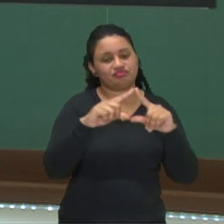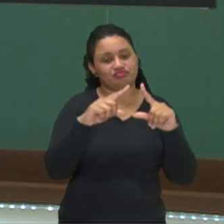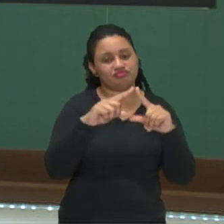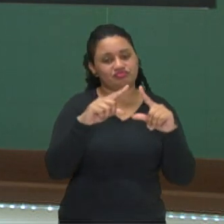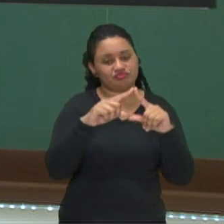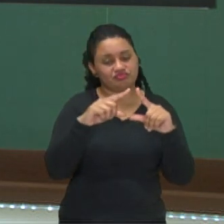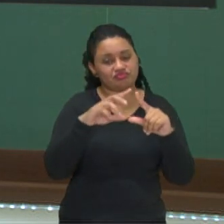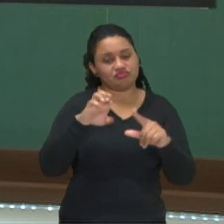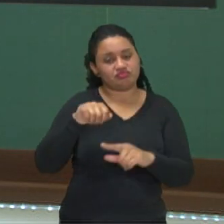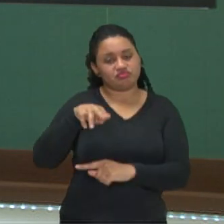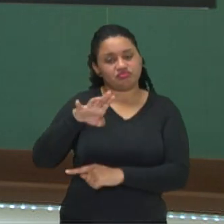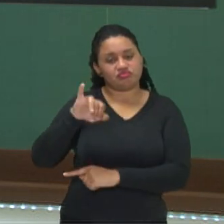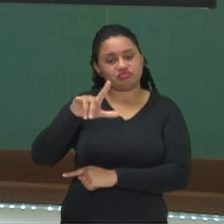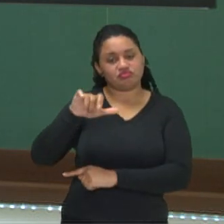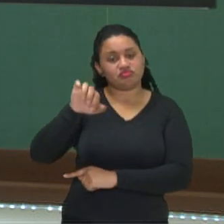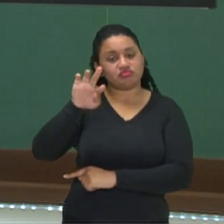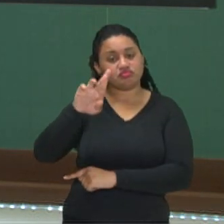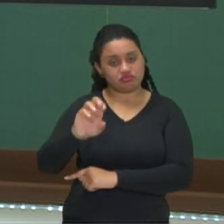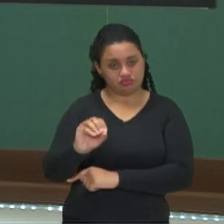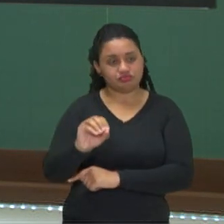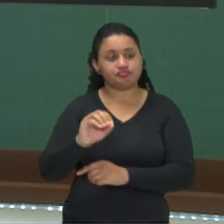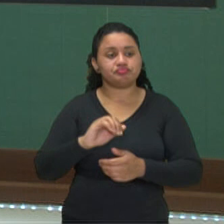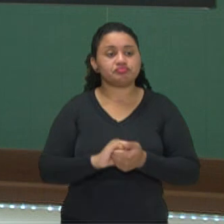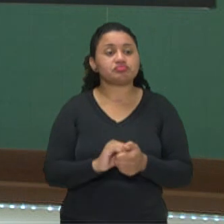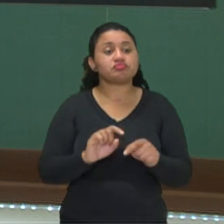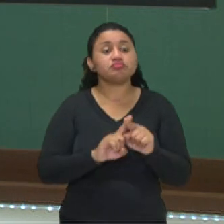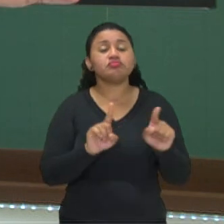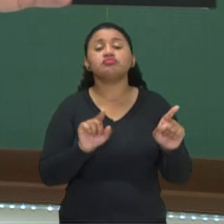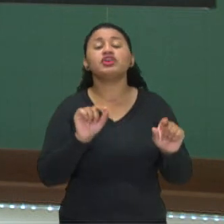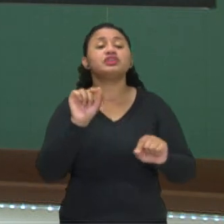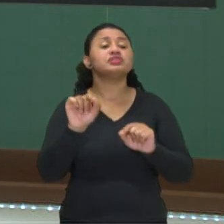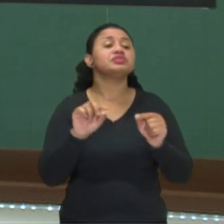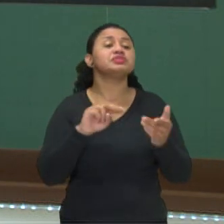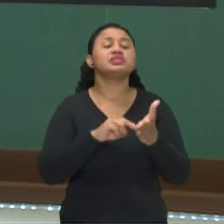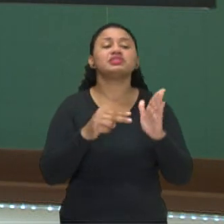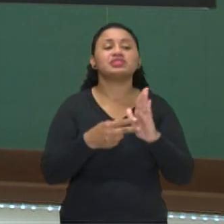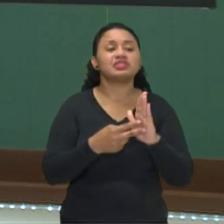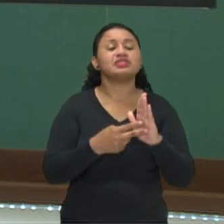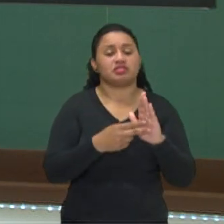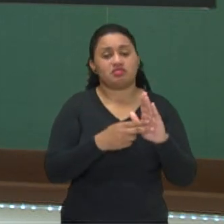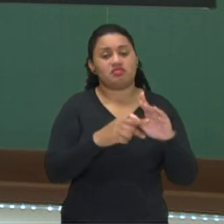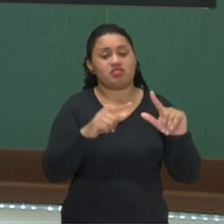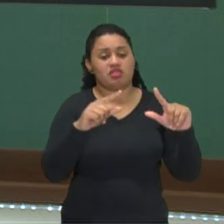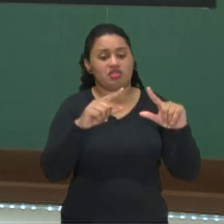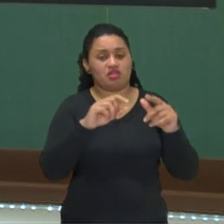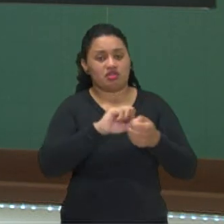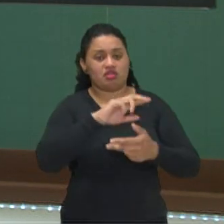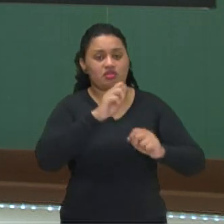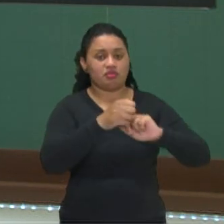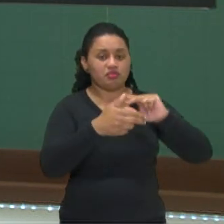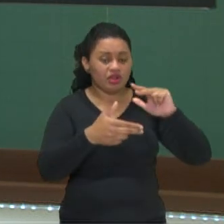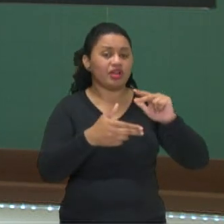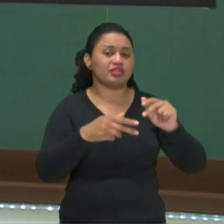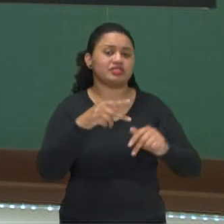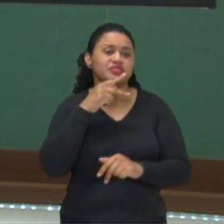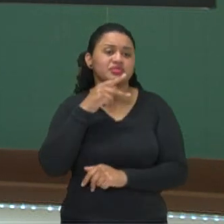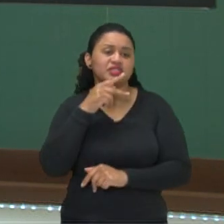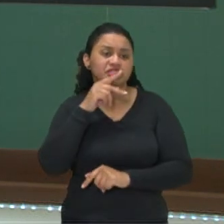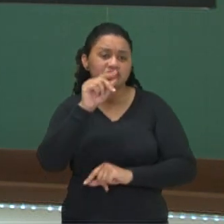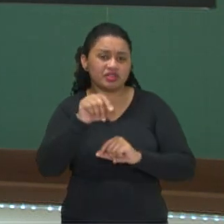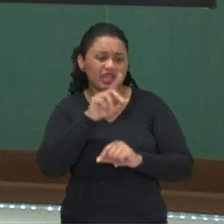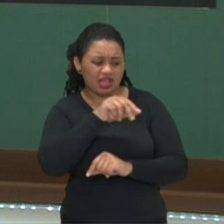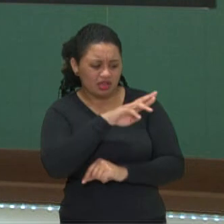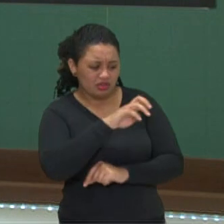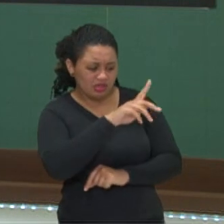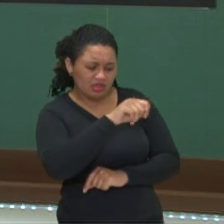triângulo equilátero nesse caso. Mas o que será um poliedro de Platão? Serão os poliedros